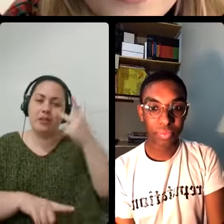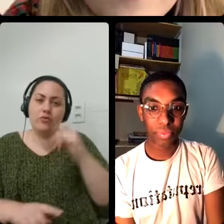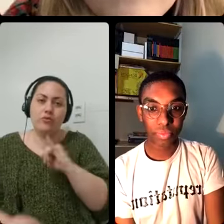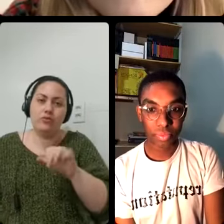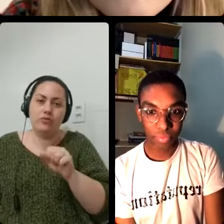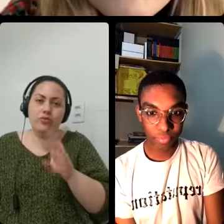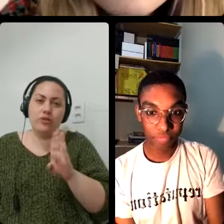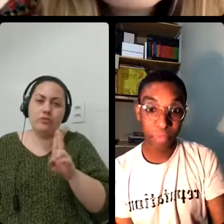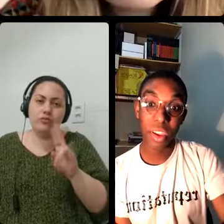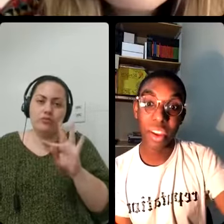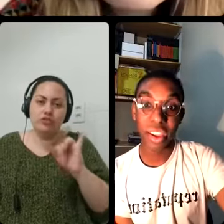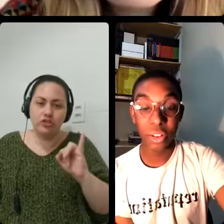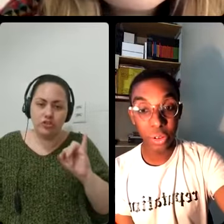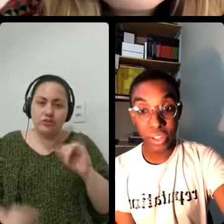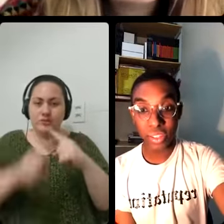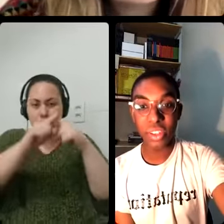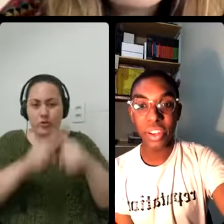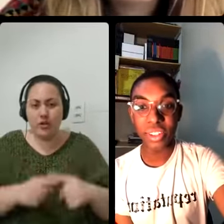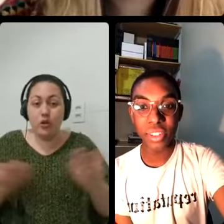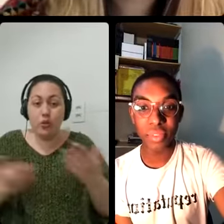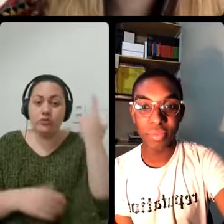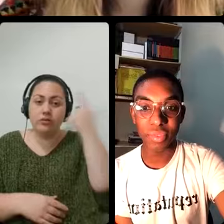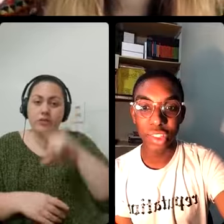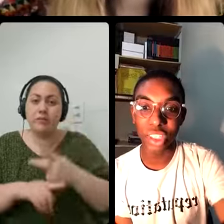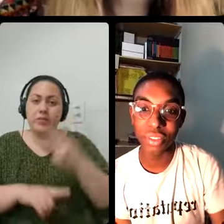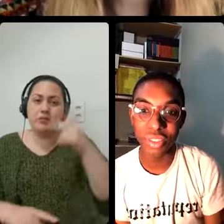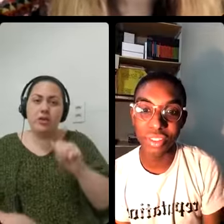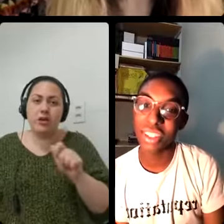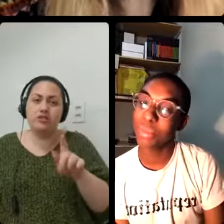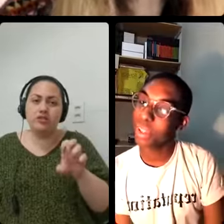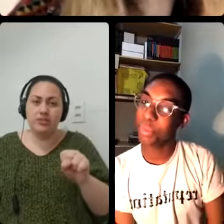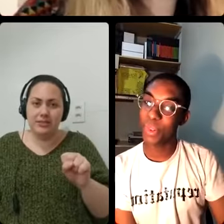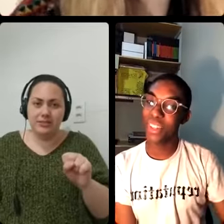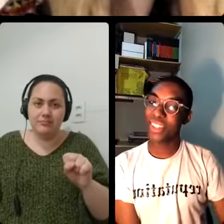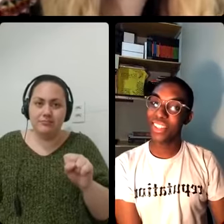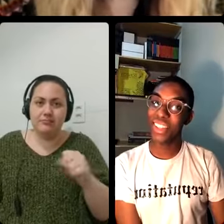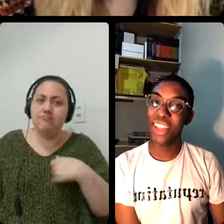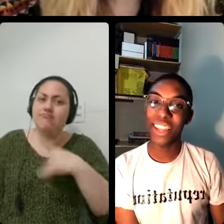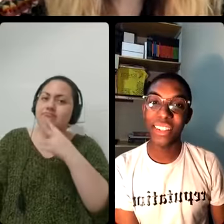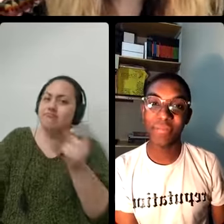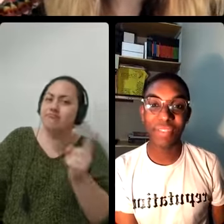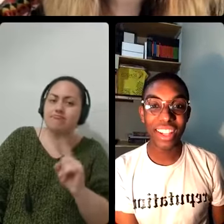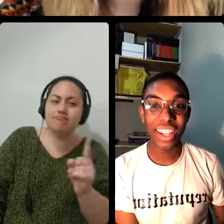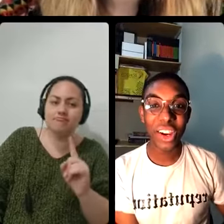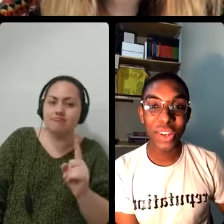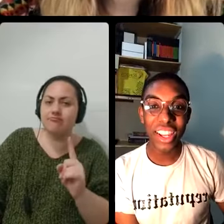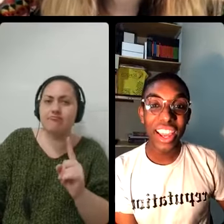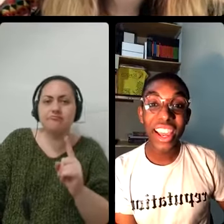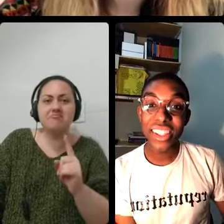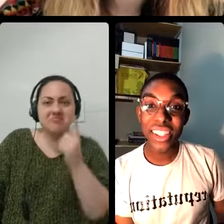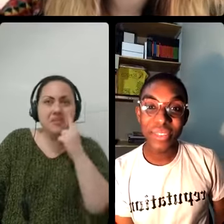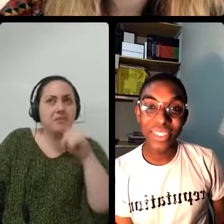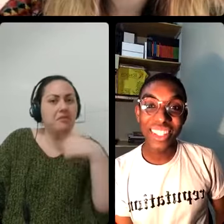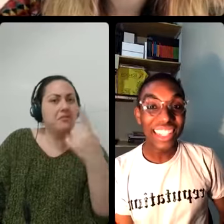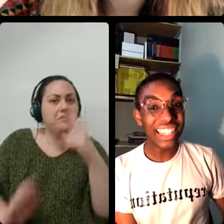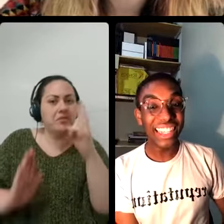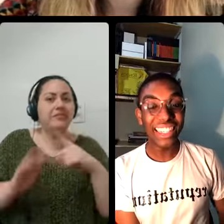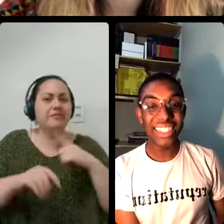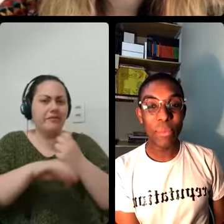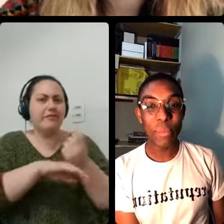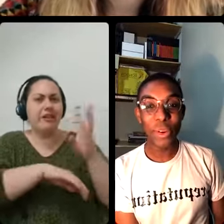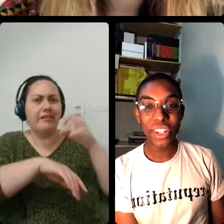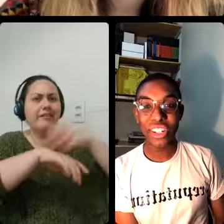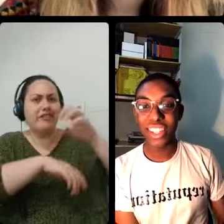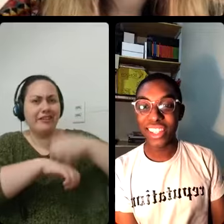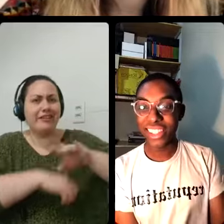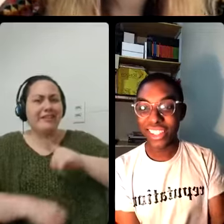ADES. Uhum. Eu não conhecia esse, então já vou ver também depois. Várias Legal. sugestões, então. É